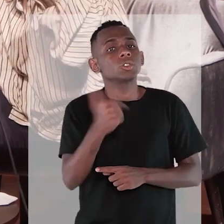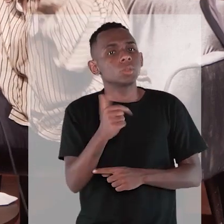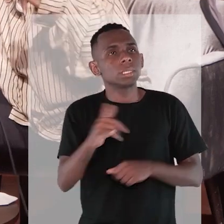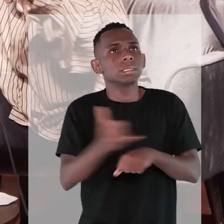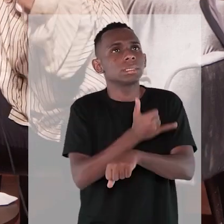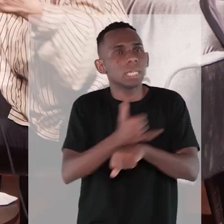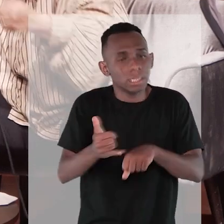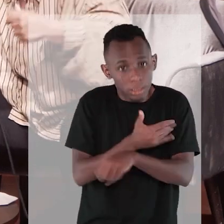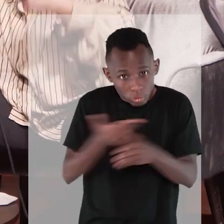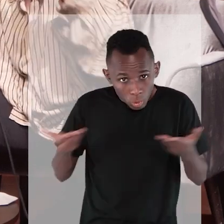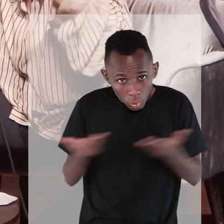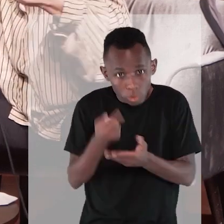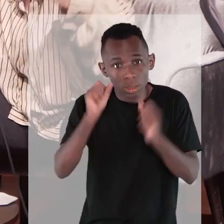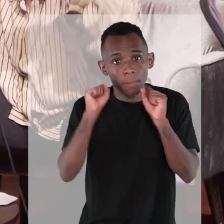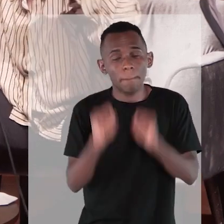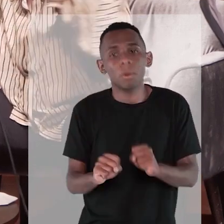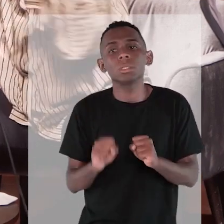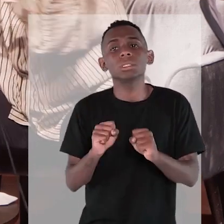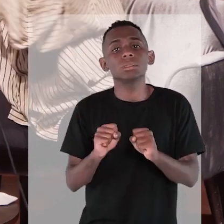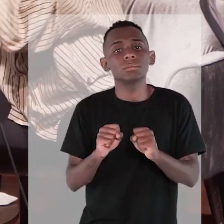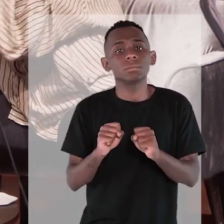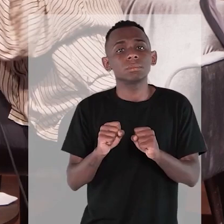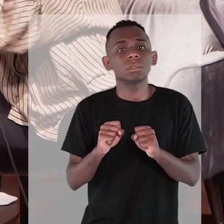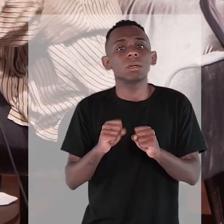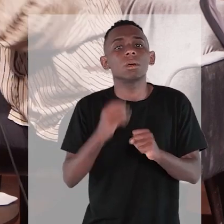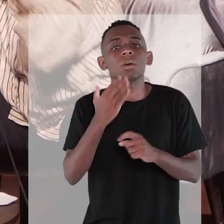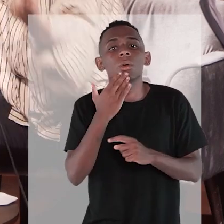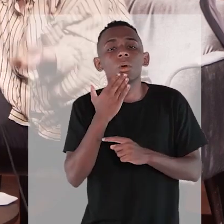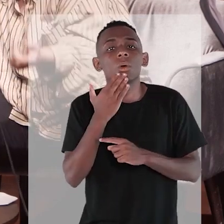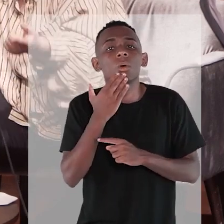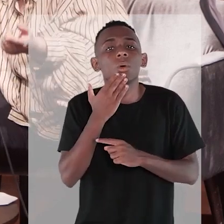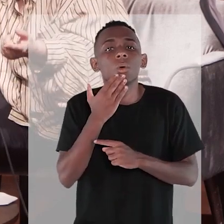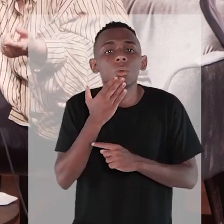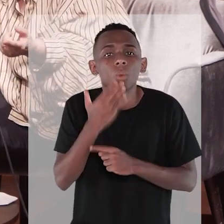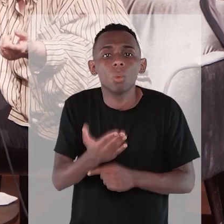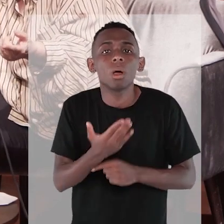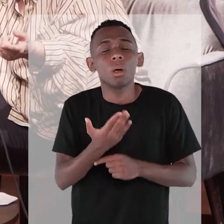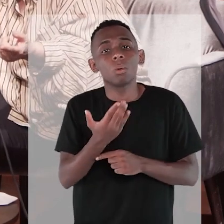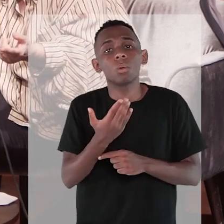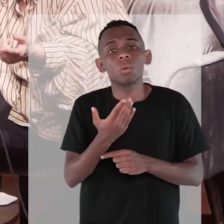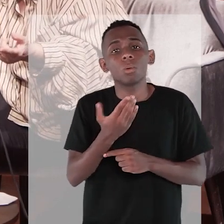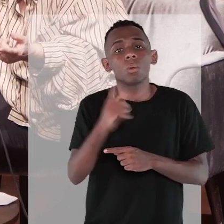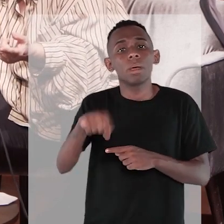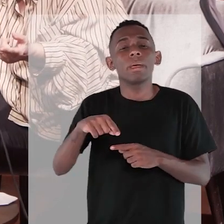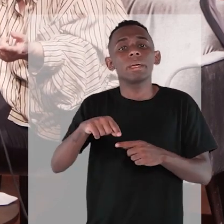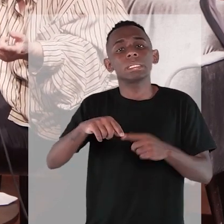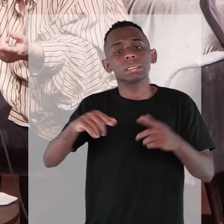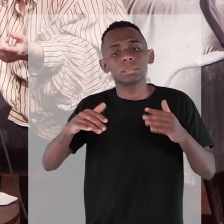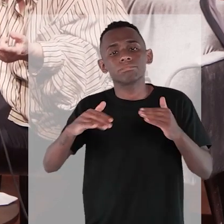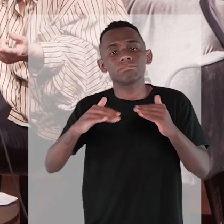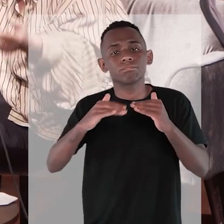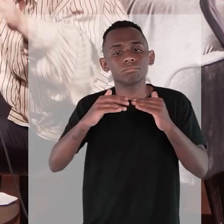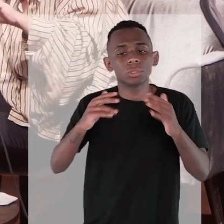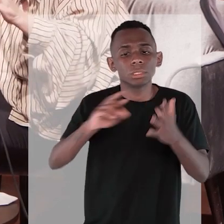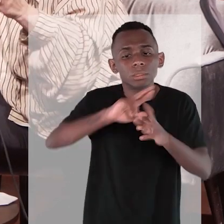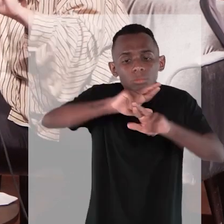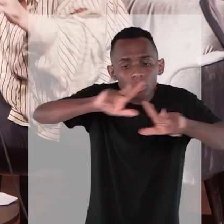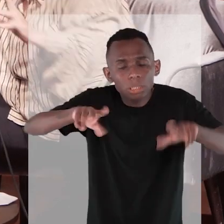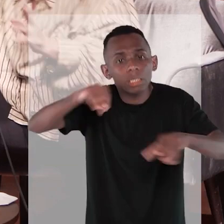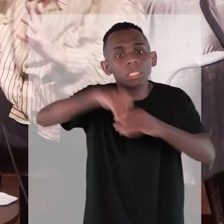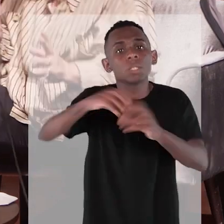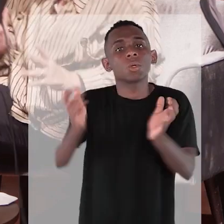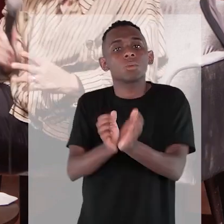ver, para que a gente possa auferir qual é a heterogeneidade que está dentro dos quartéis. Tá?